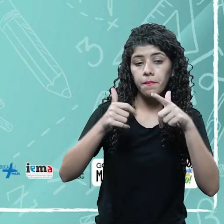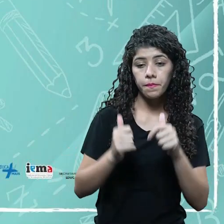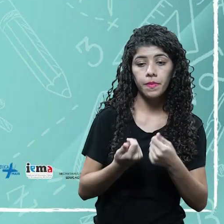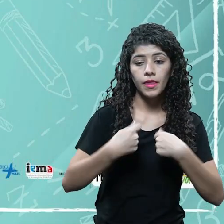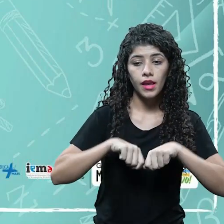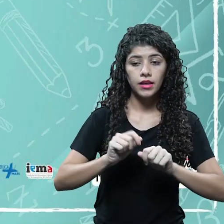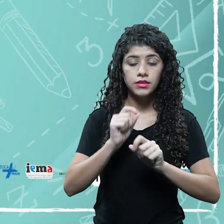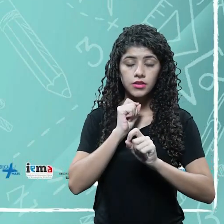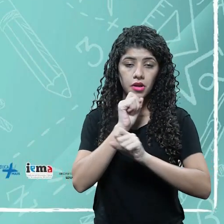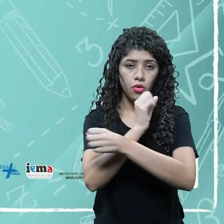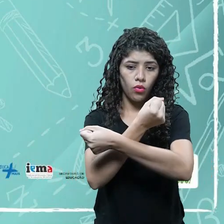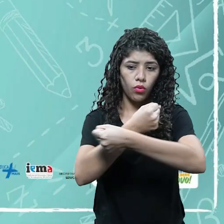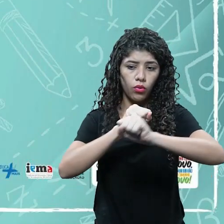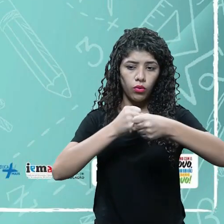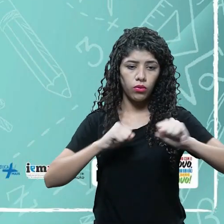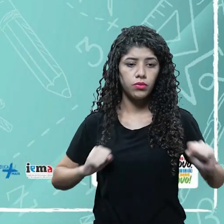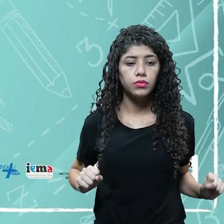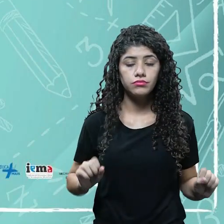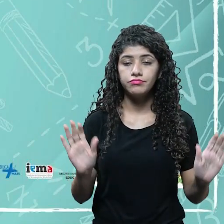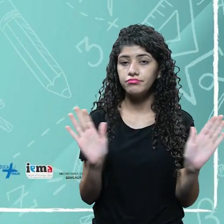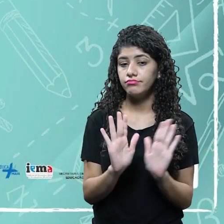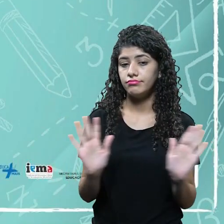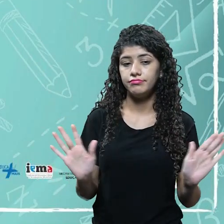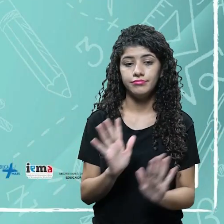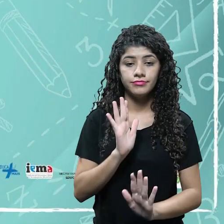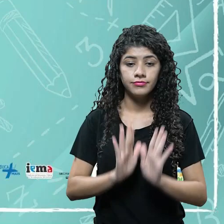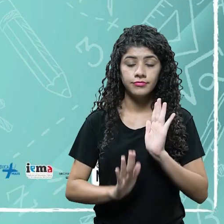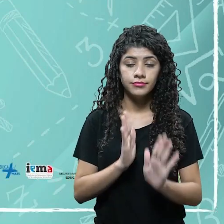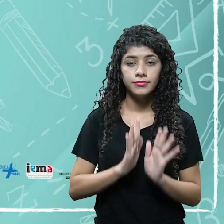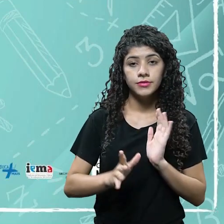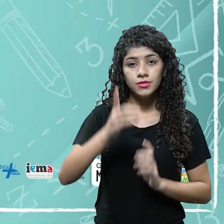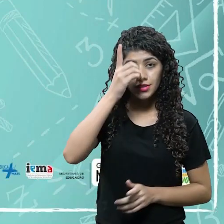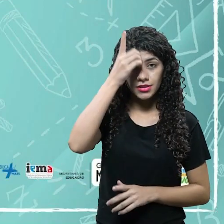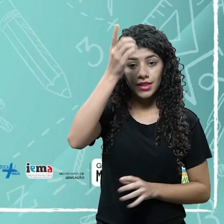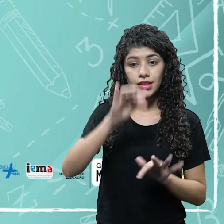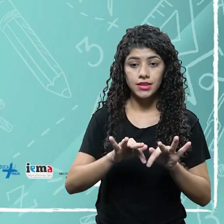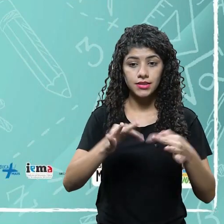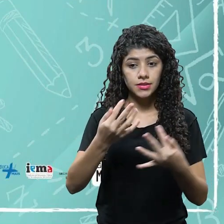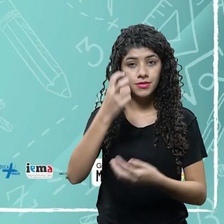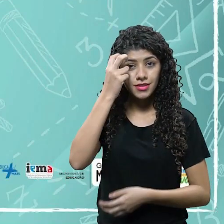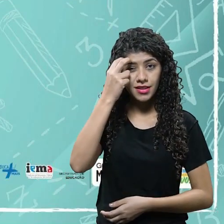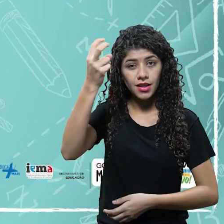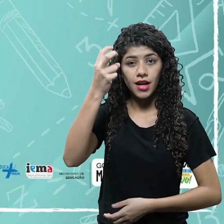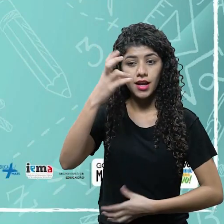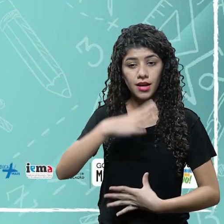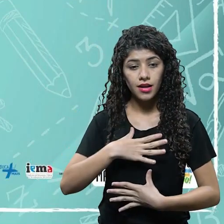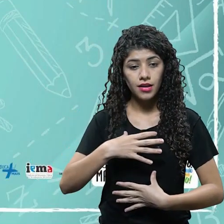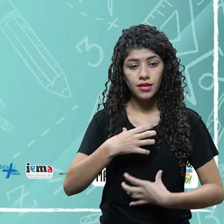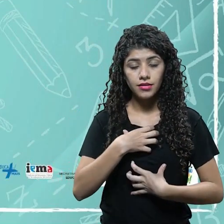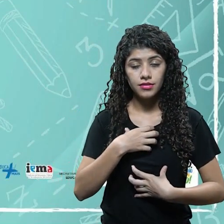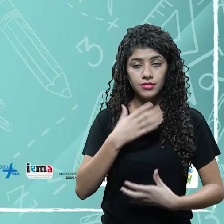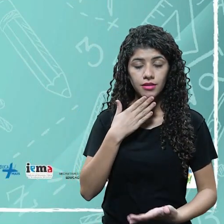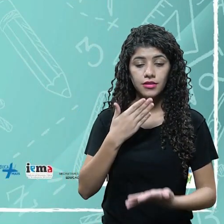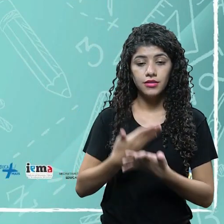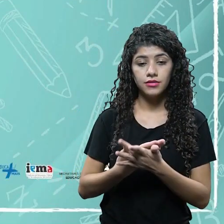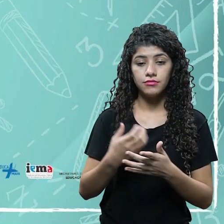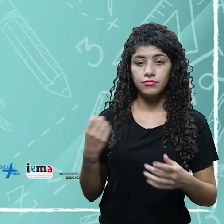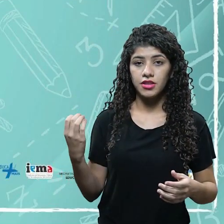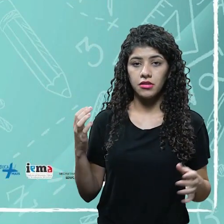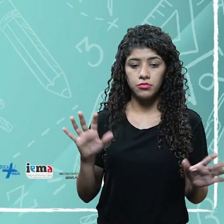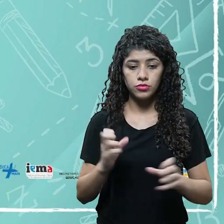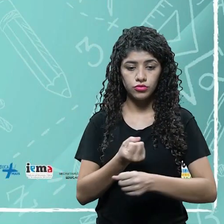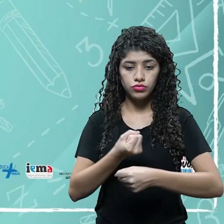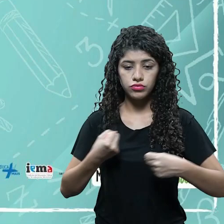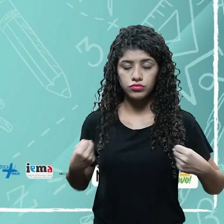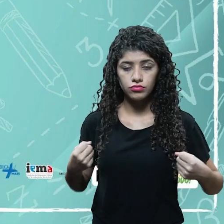ser grandiosa, tá? Às vezes uma ideia simples, mais inteligente, impressiona mais que umas ações chamativas. Vamos lá,